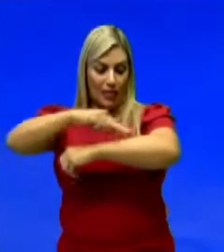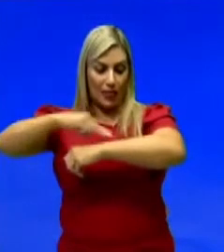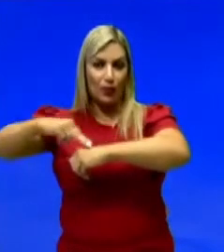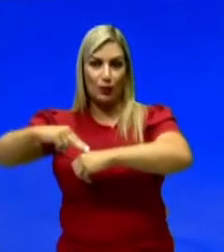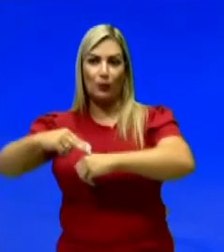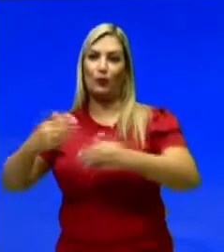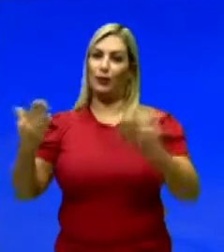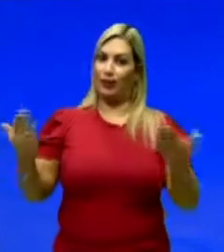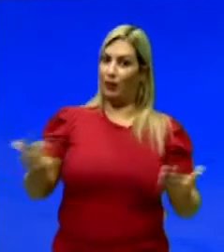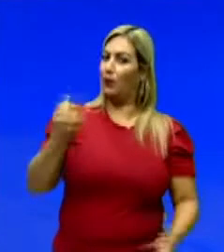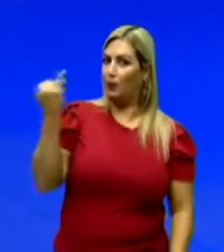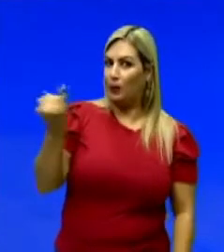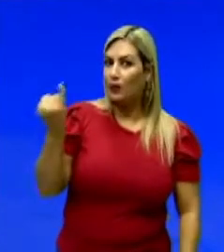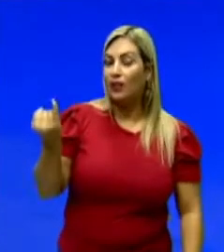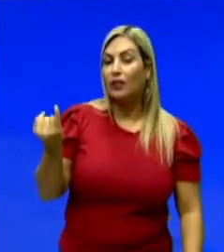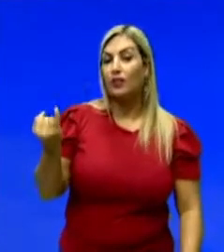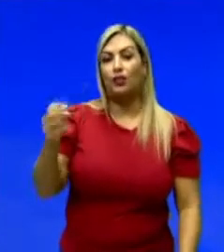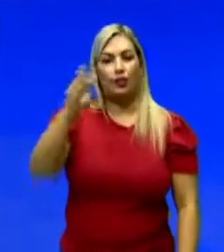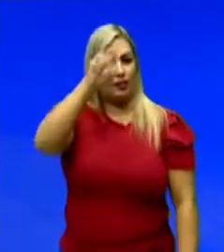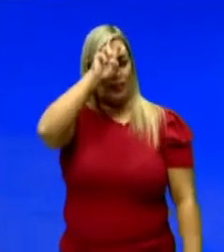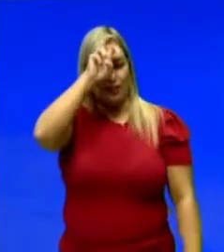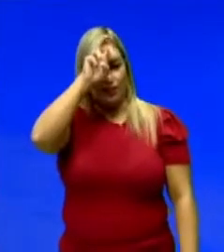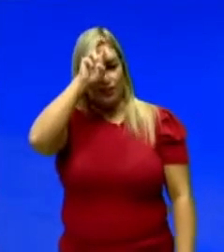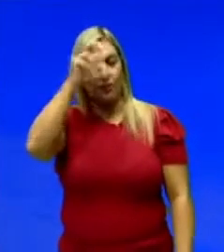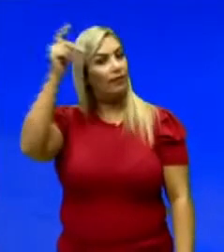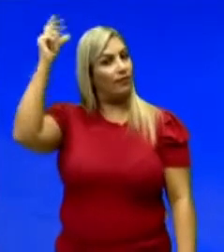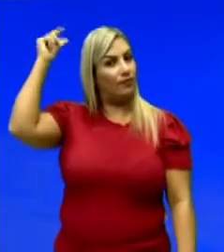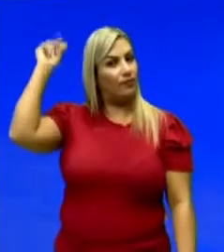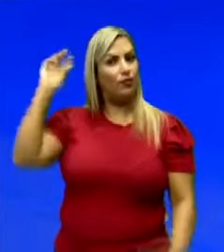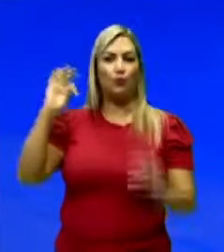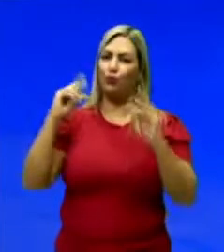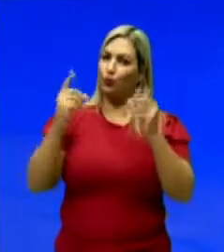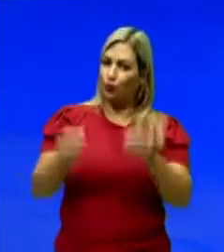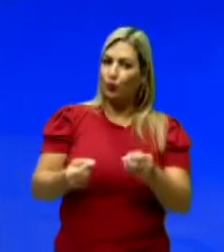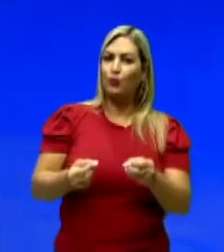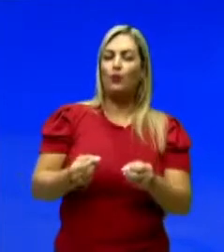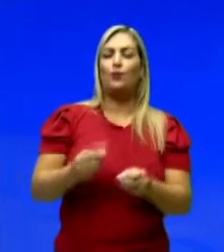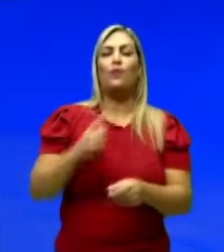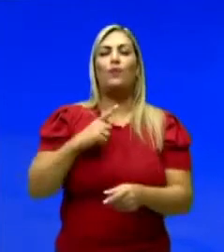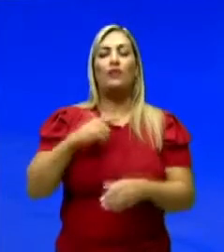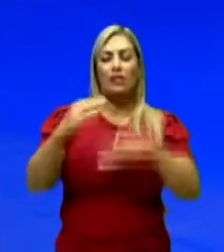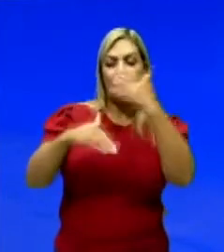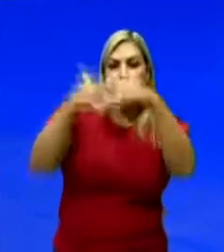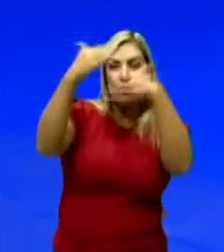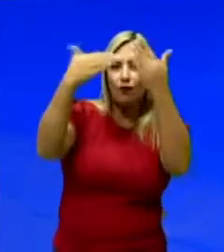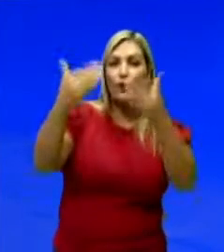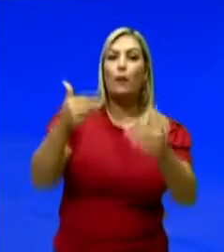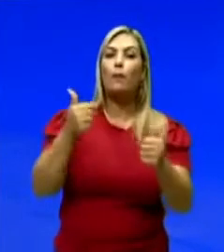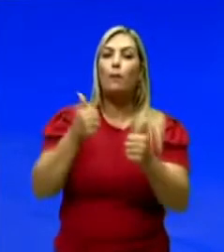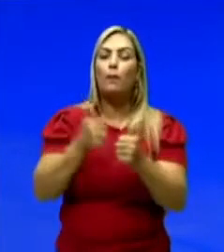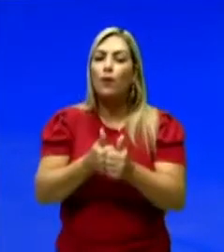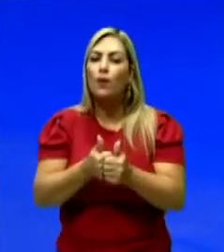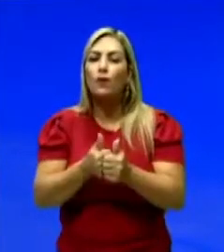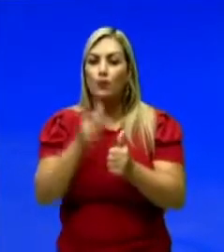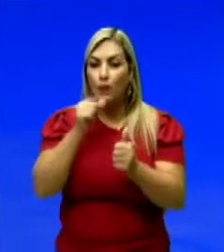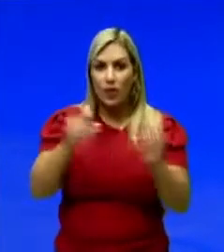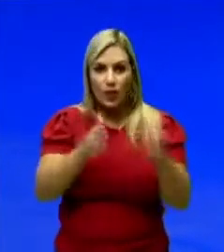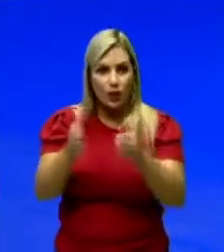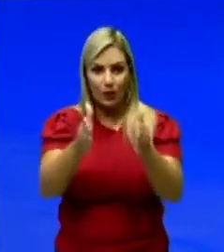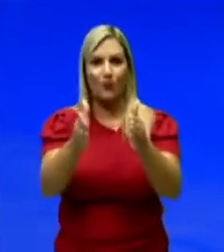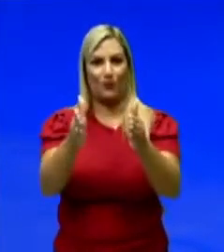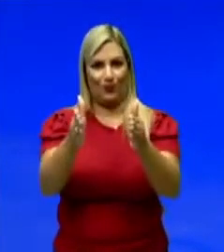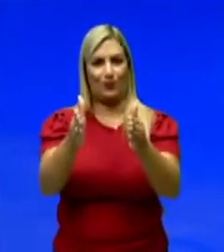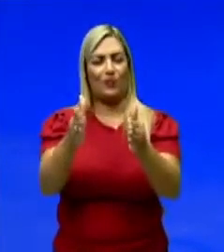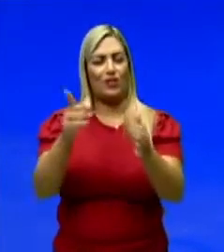para mim é e o egito antigo e toda a civilização antiga se desenvolveu o próximo a grandes rios